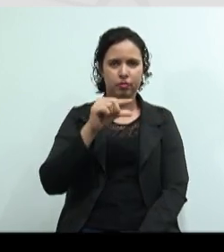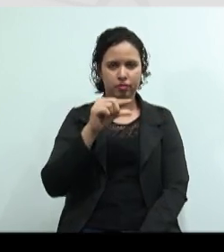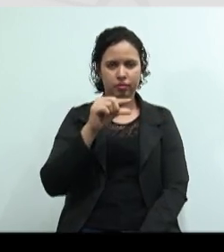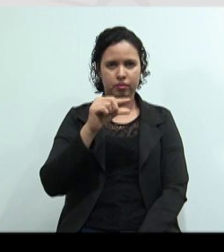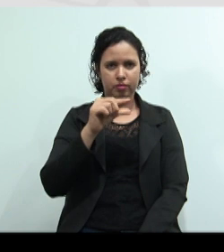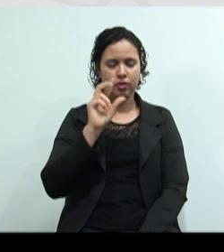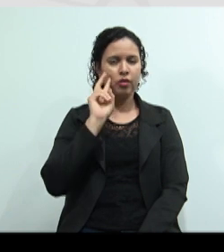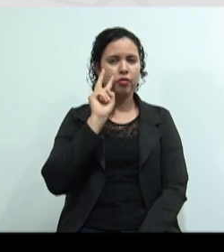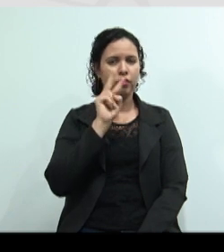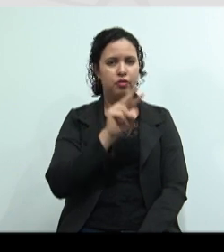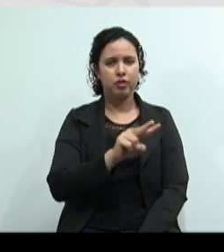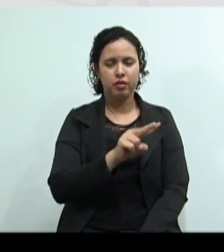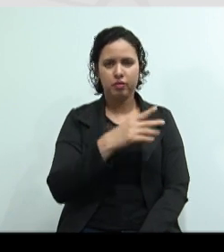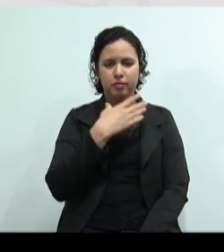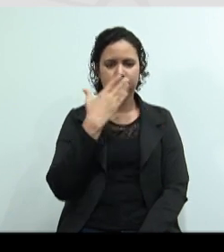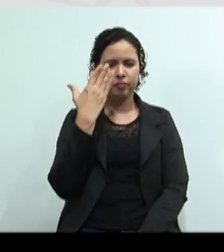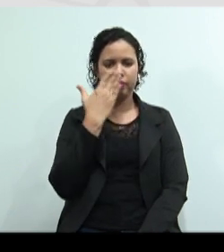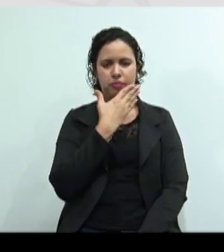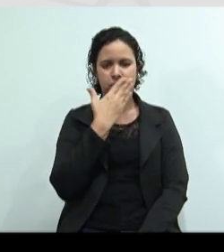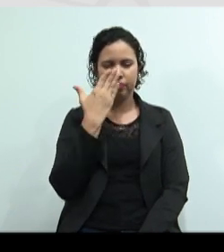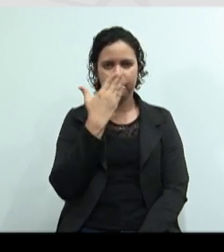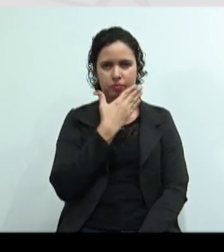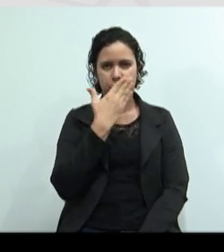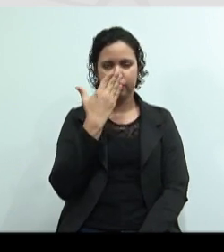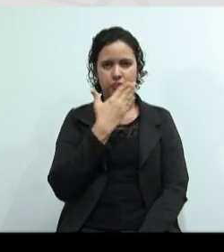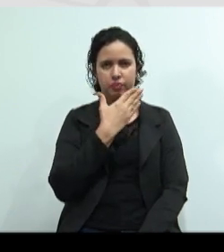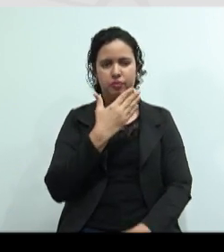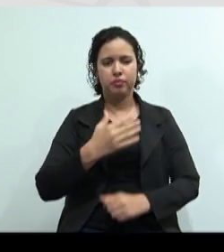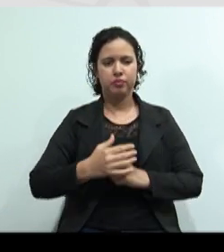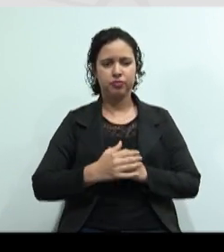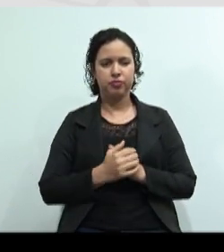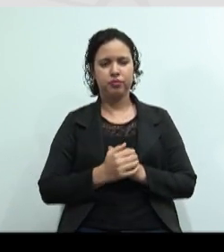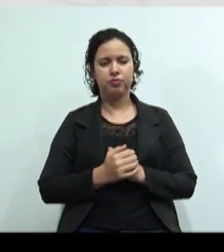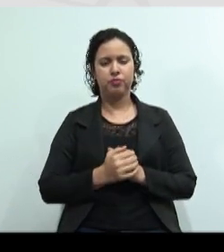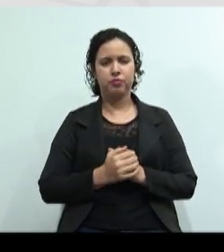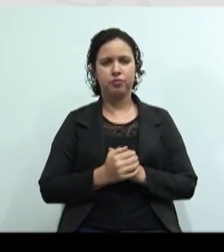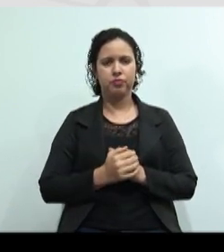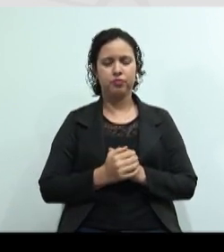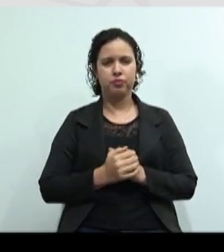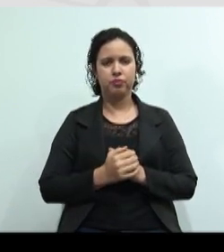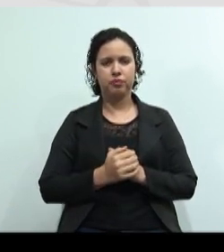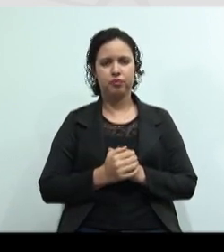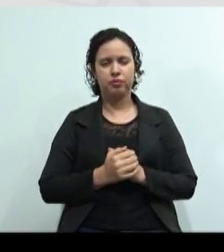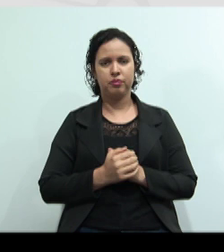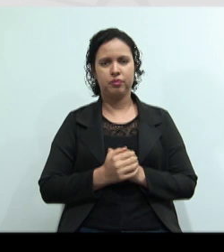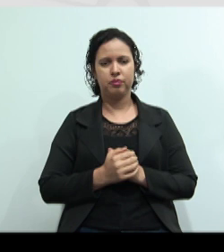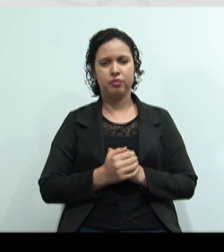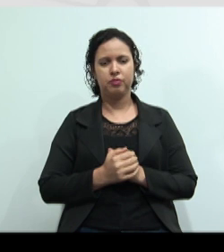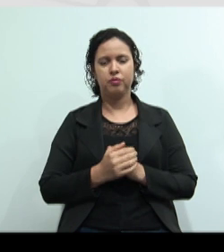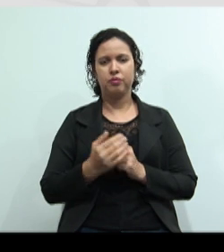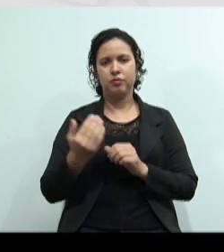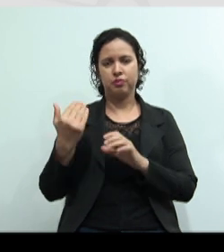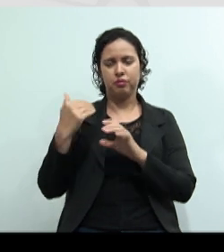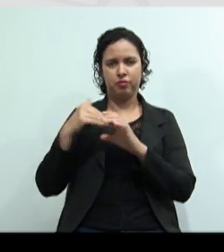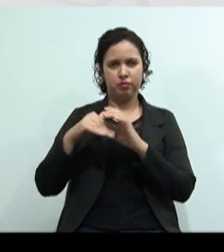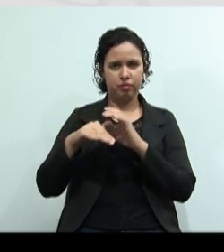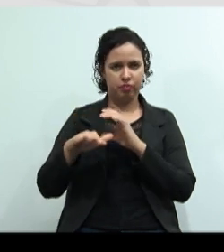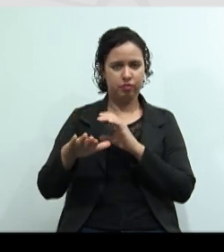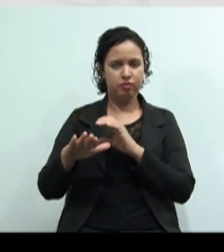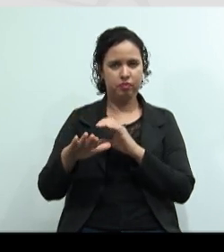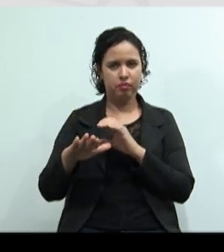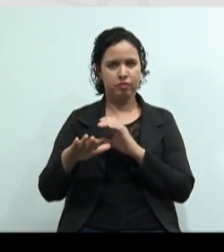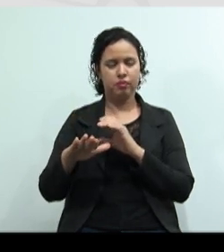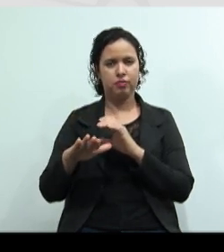conseguindo enxergar. É complicado. Então, assim, eu vou disponibilizar. O que a gente pode fazer é